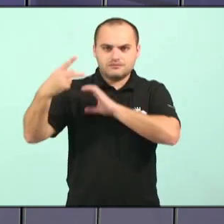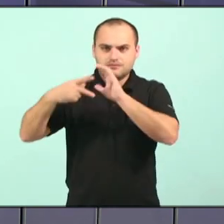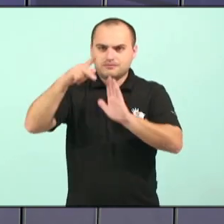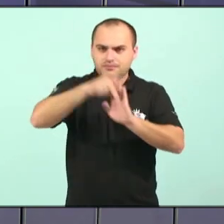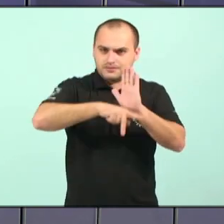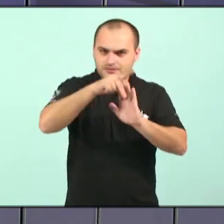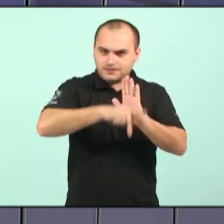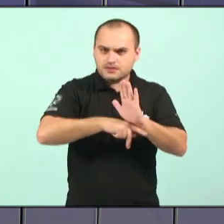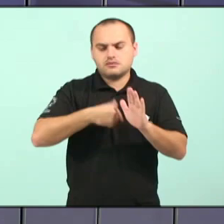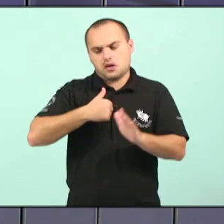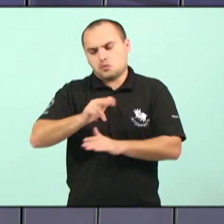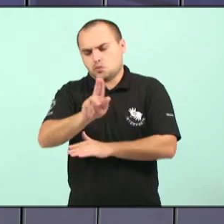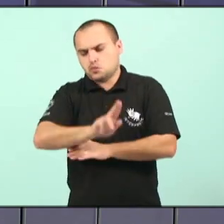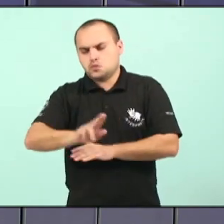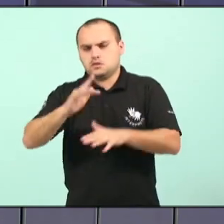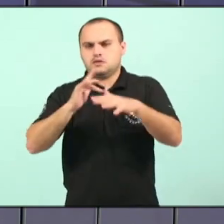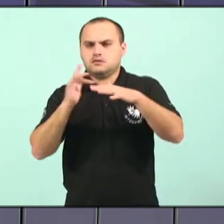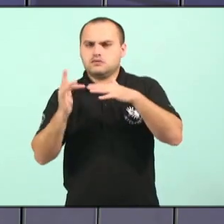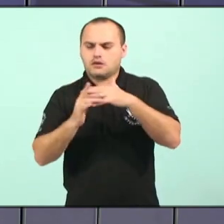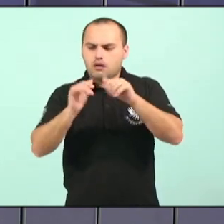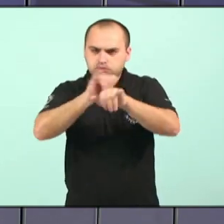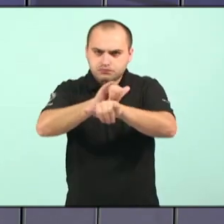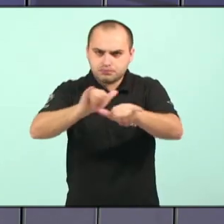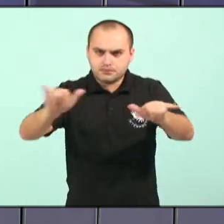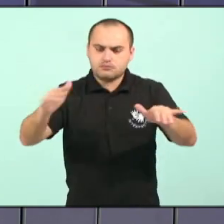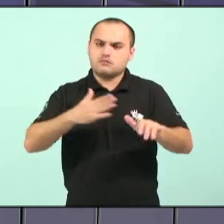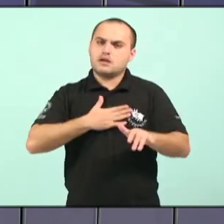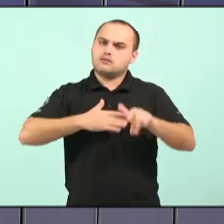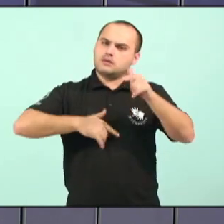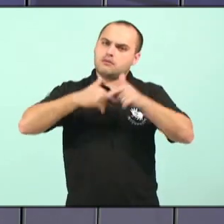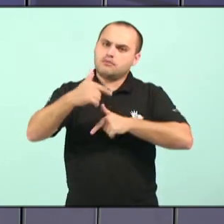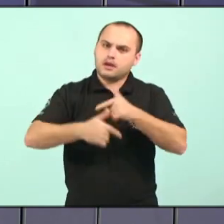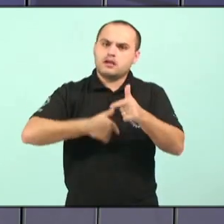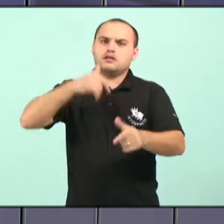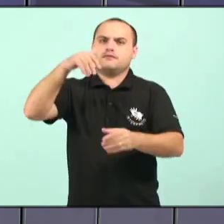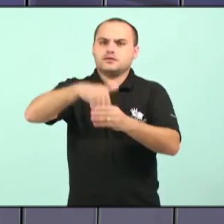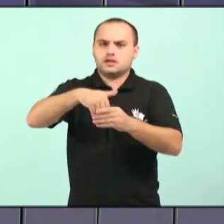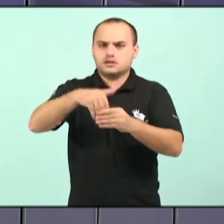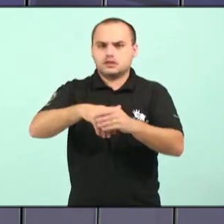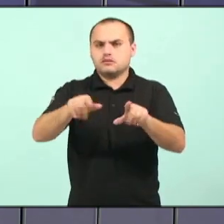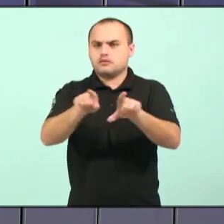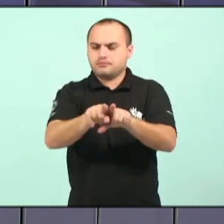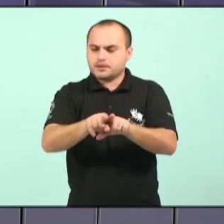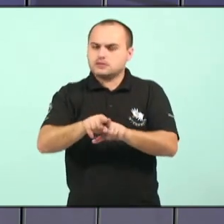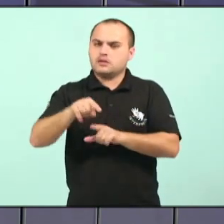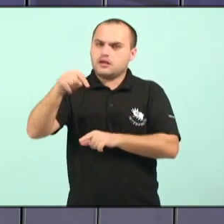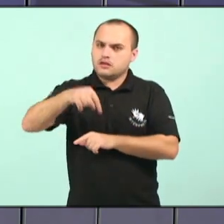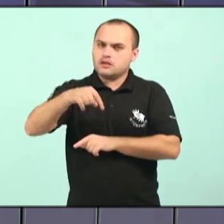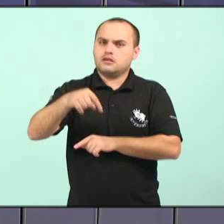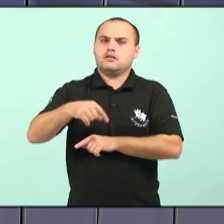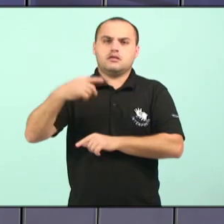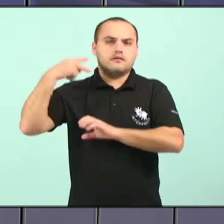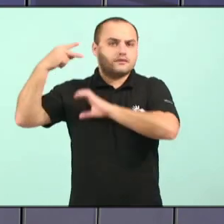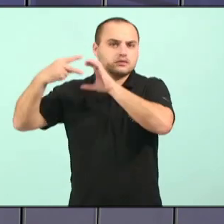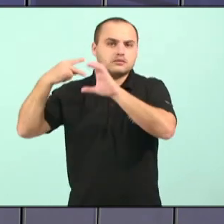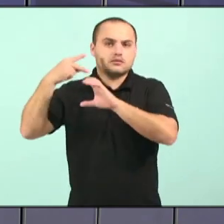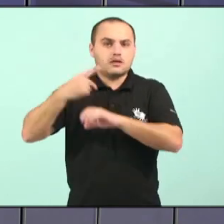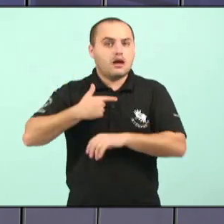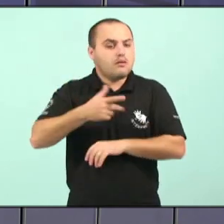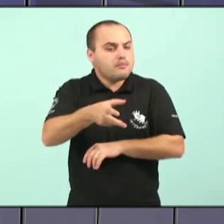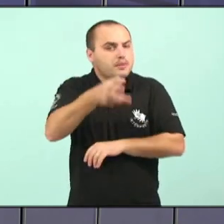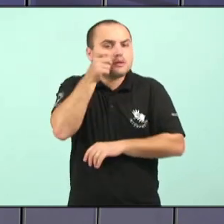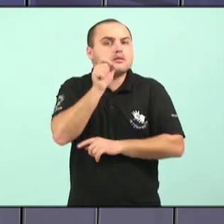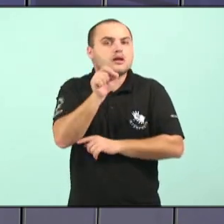utilizo muito da rede social para divulgar o meu trabalho, para divulgar as votações polêmicas aqui na Câmara de Vereadores, eu noto que a população